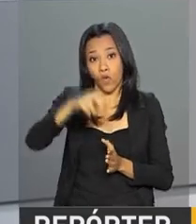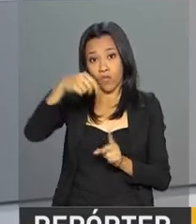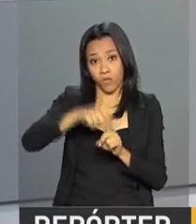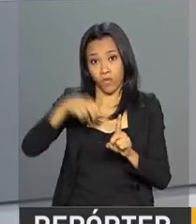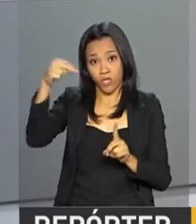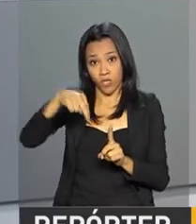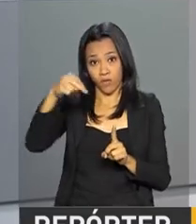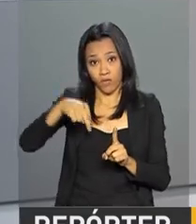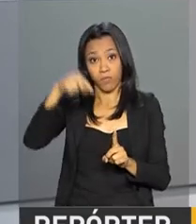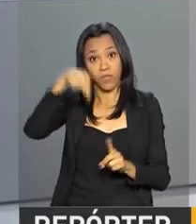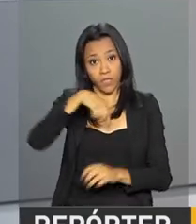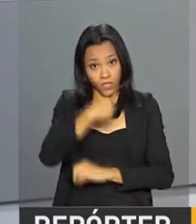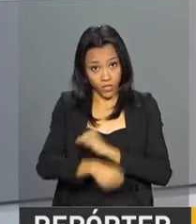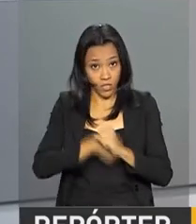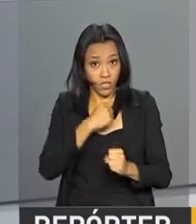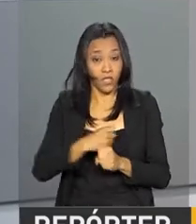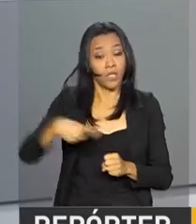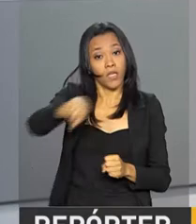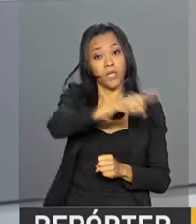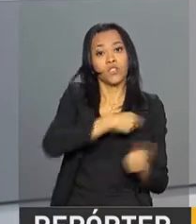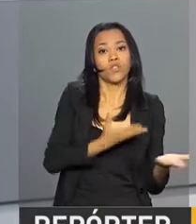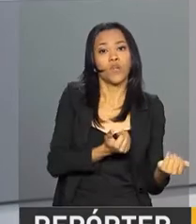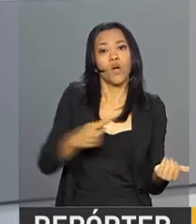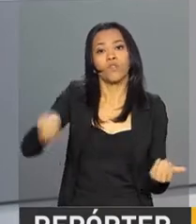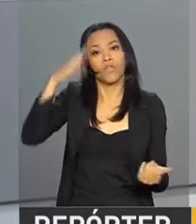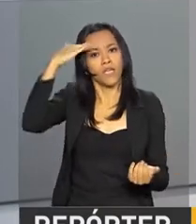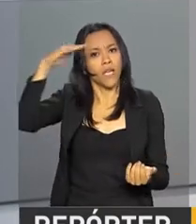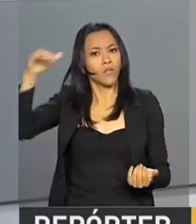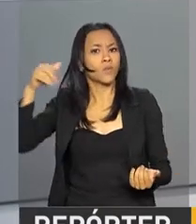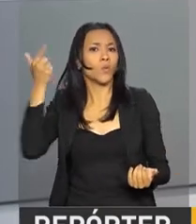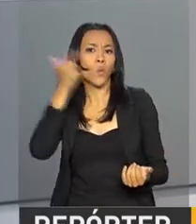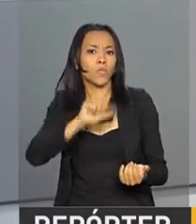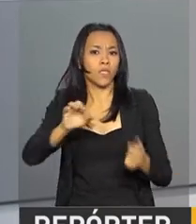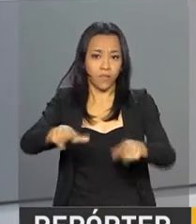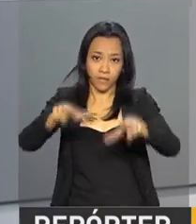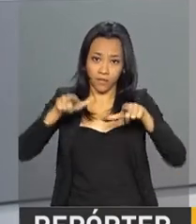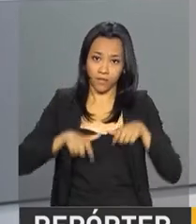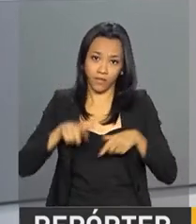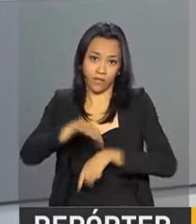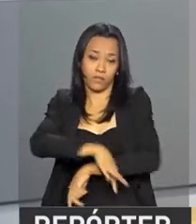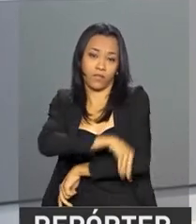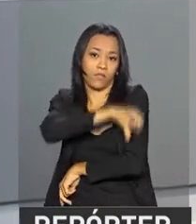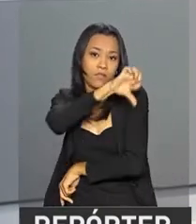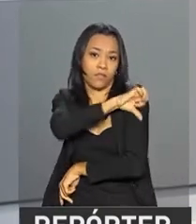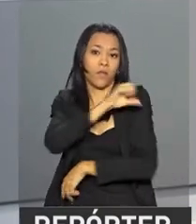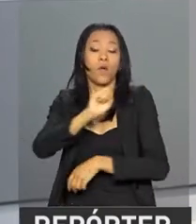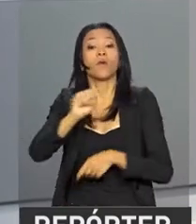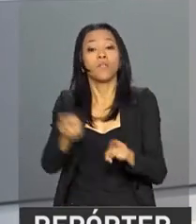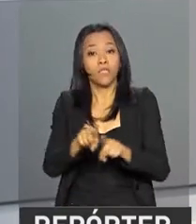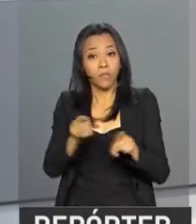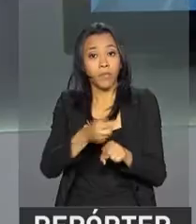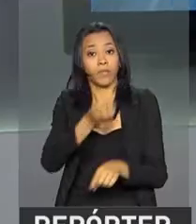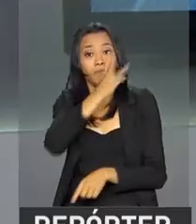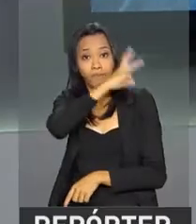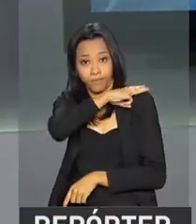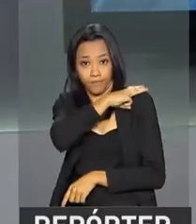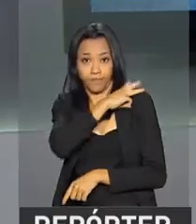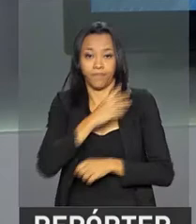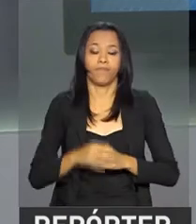esse exame serve para que jovens e adultos tirem a certificação de conclusão do ensino médio ou do ensino fundamental